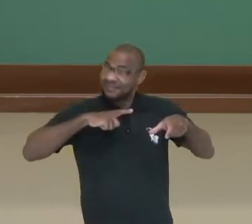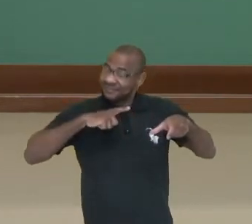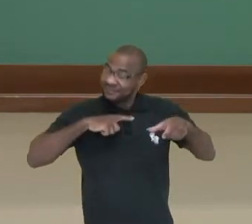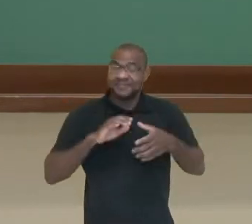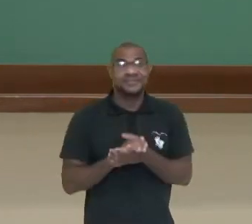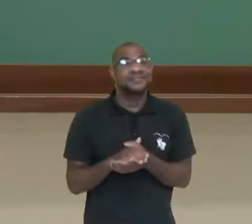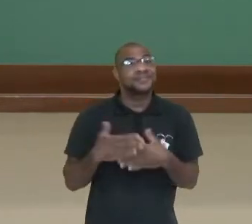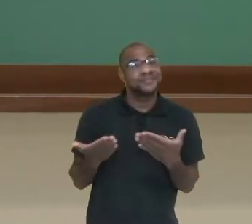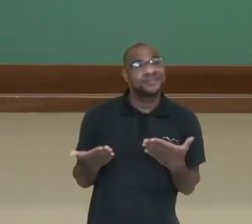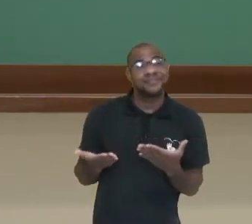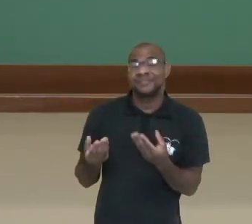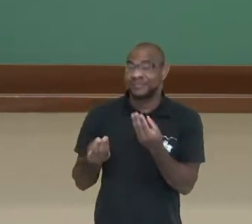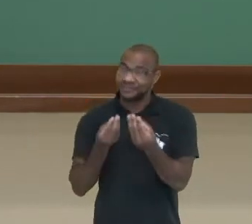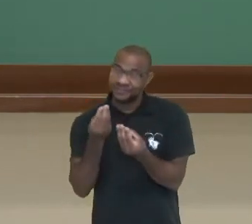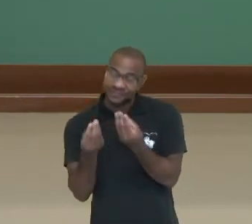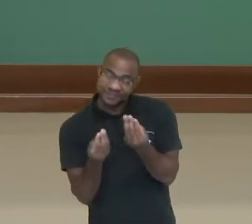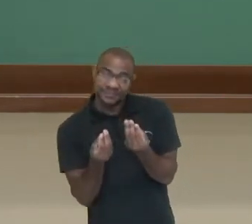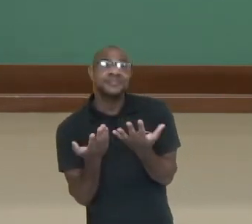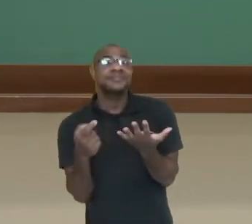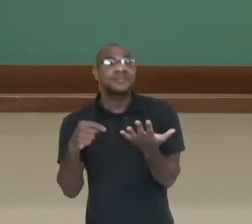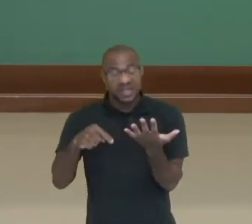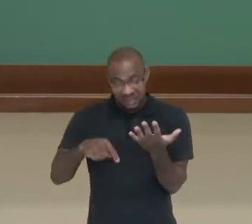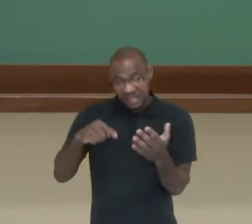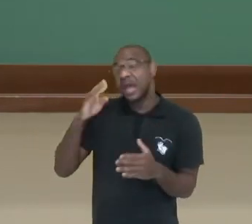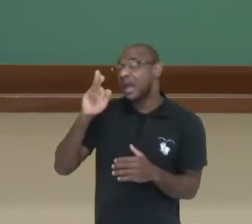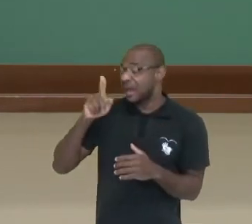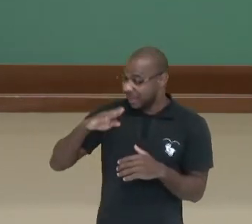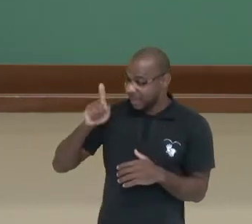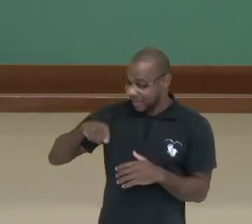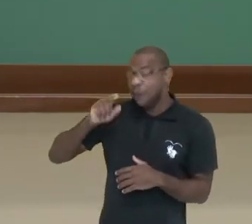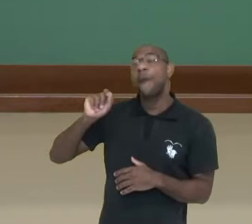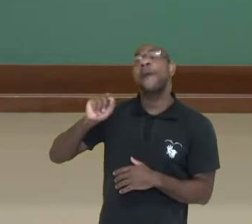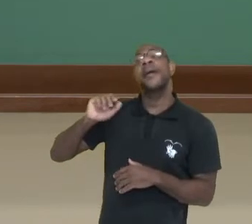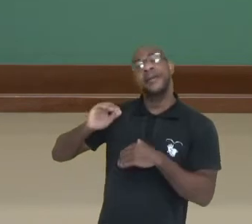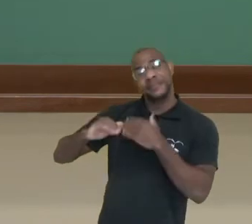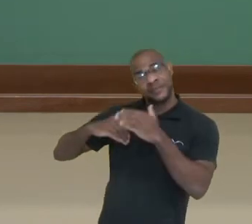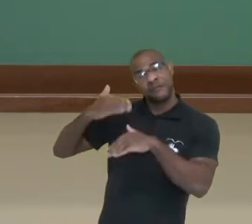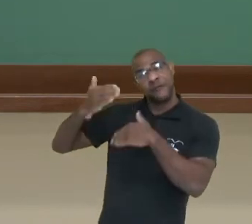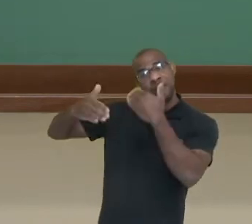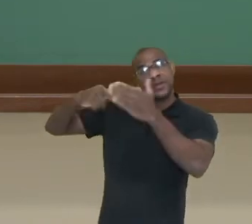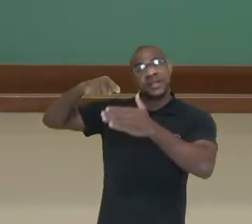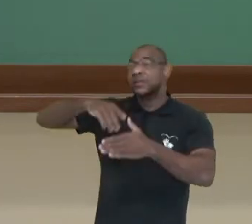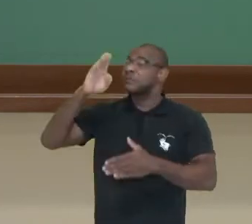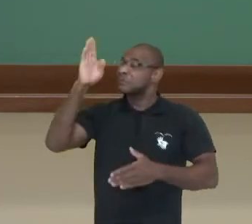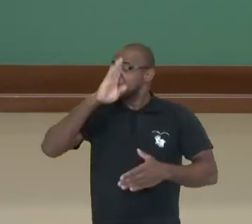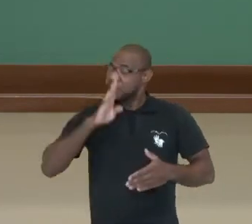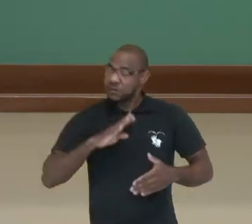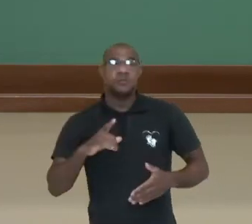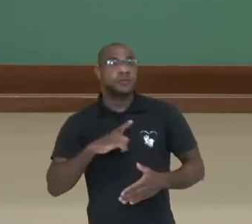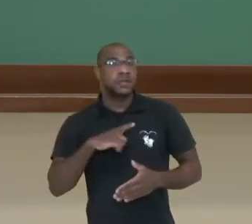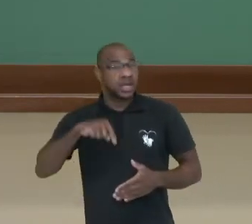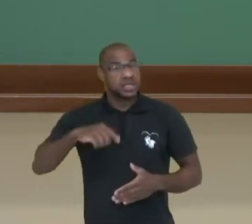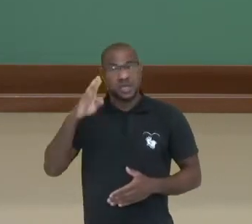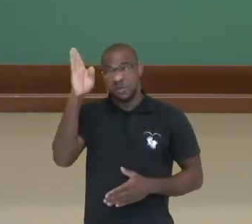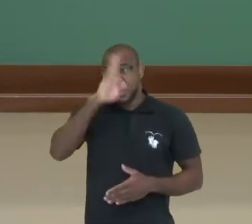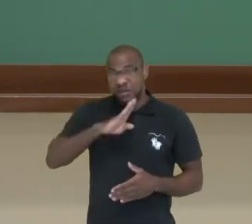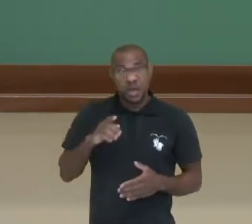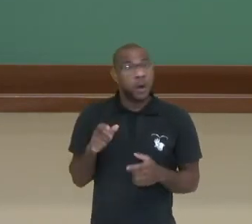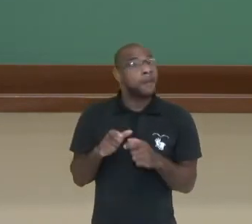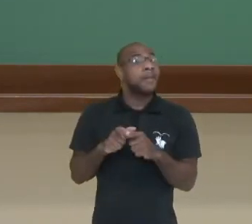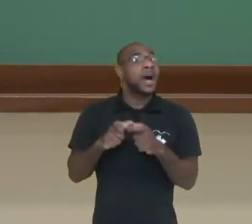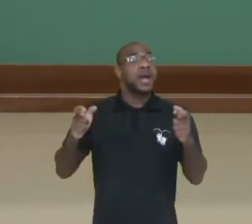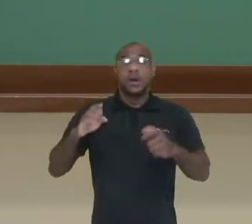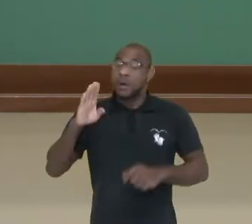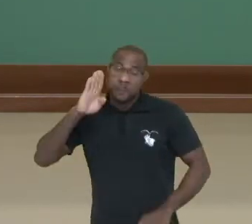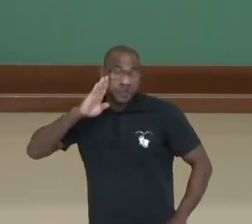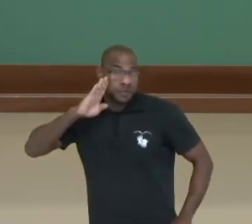agricultura no nosso país é bem desenvolvida. Em alguns produtos, somos aí o maior ou o principal